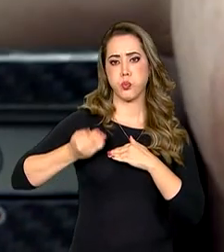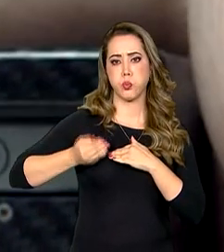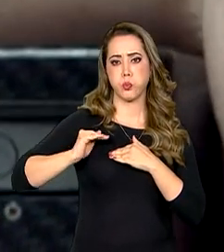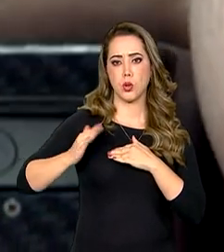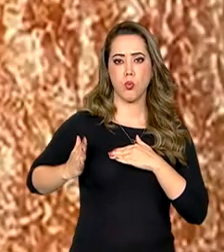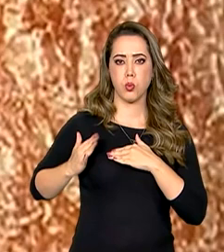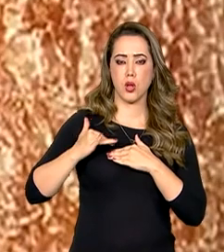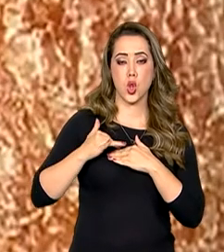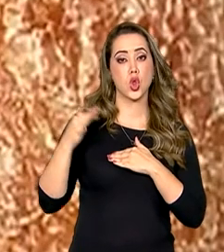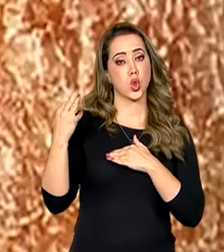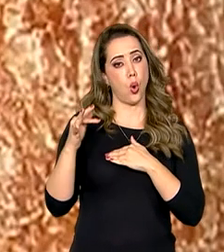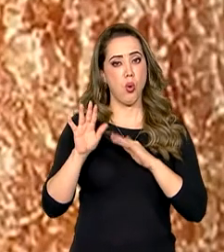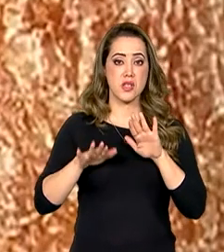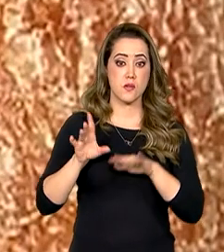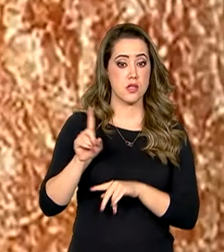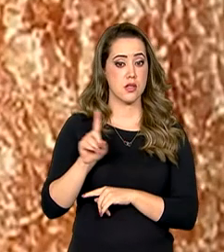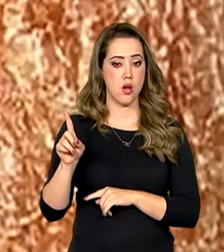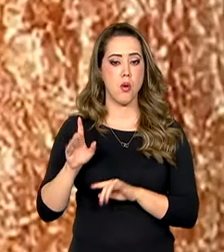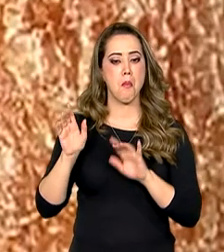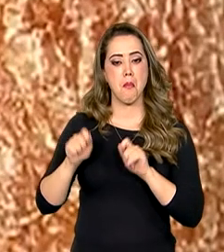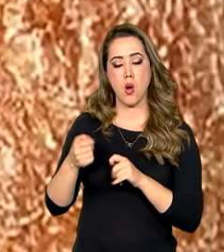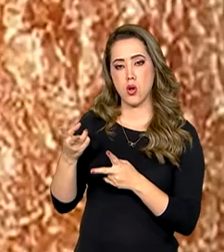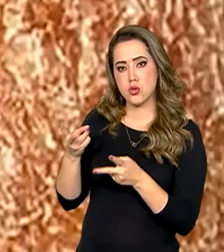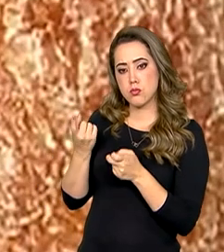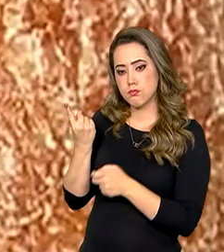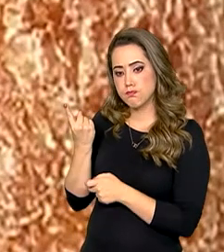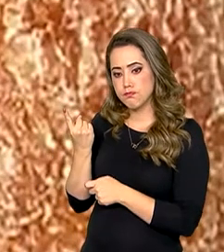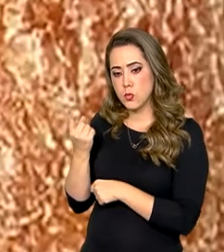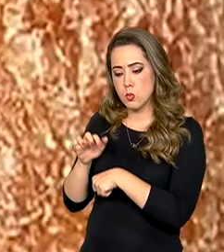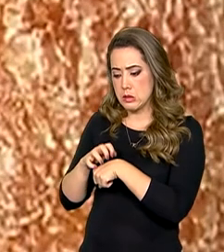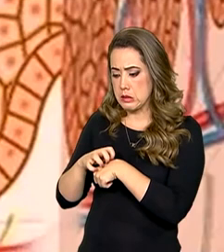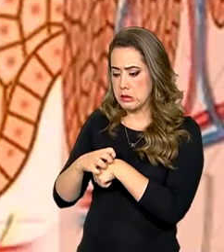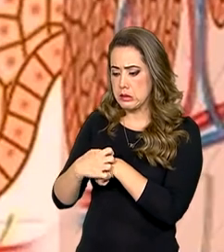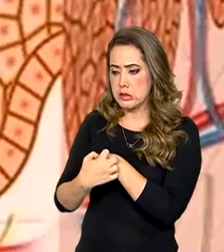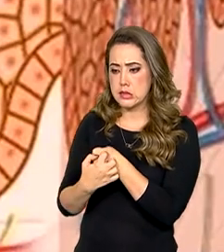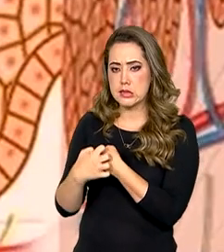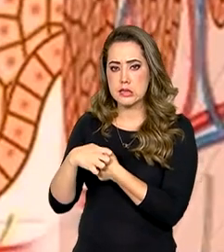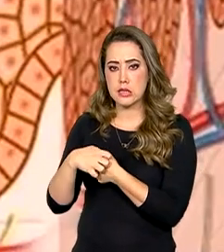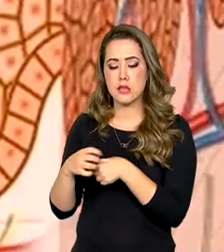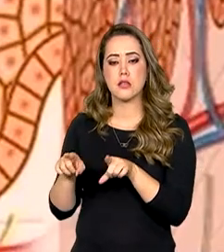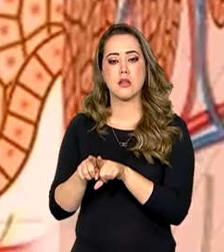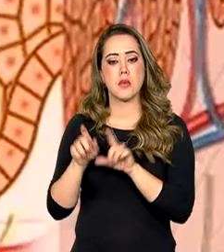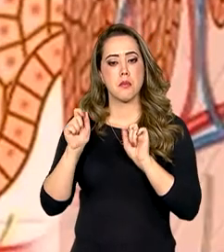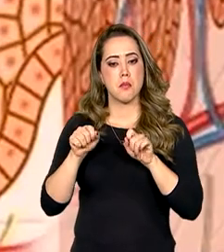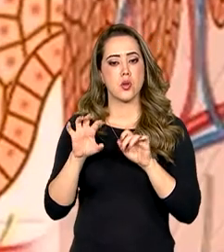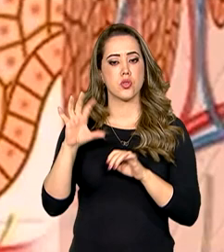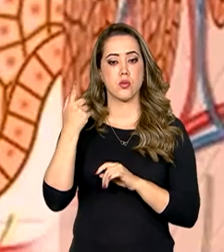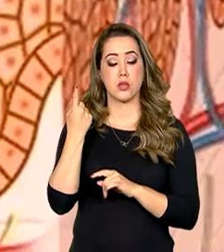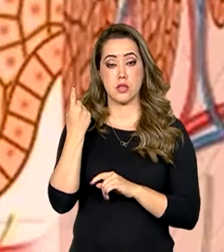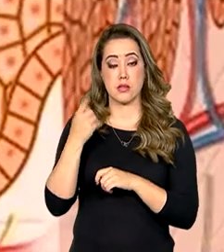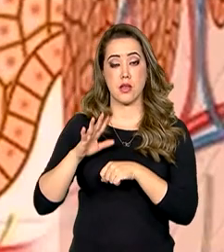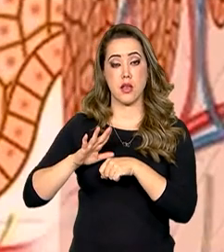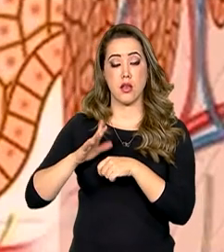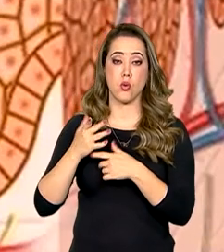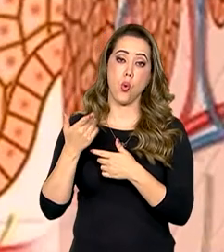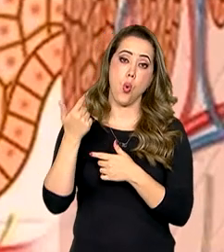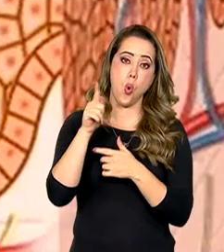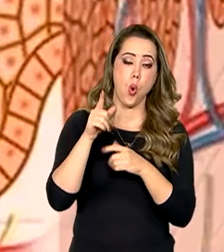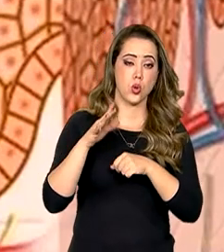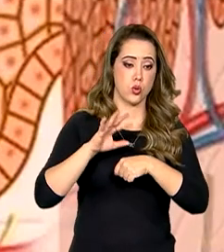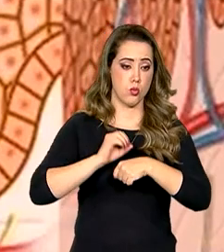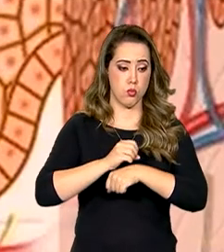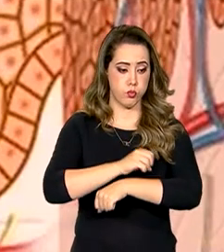pele da mama pode ficar parecida com uma casca de laranja e também podem aparecer pequenos